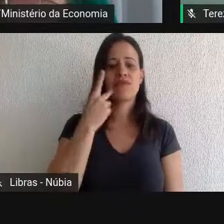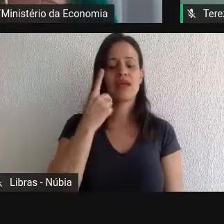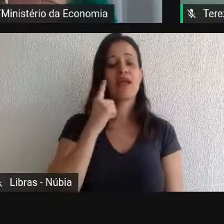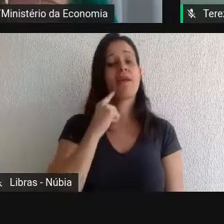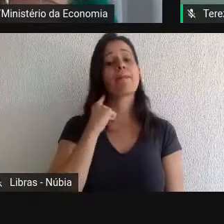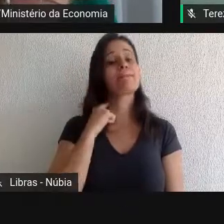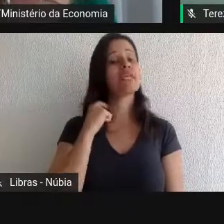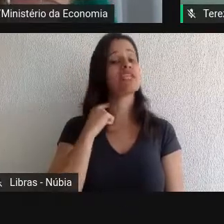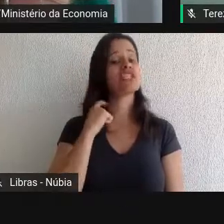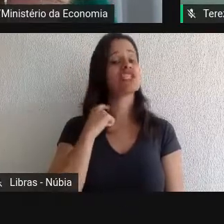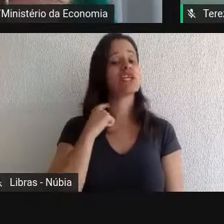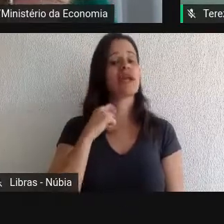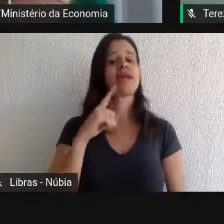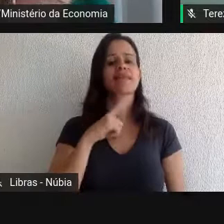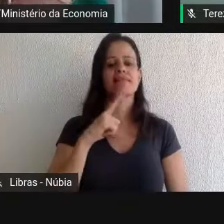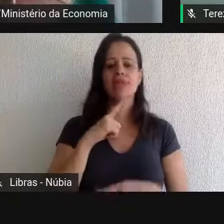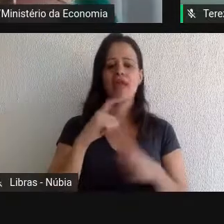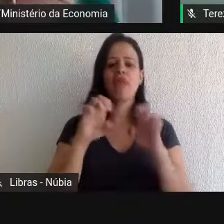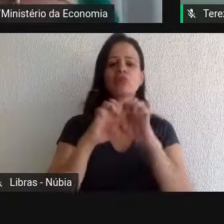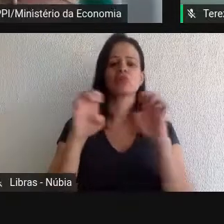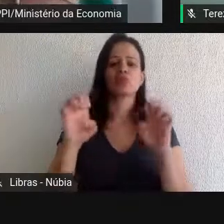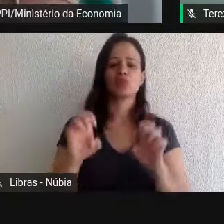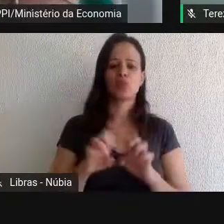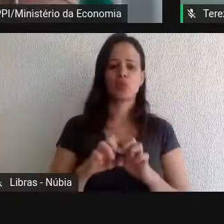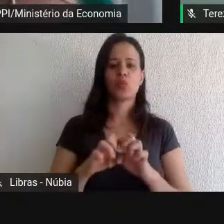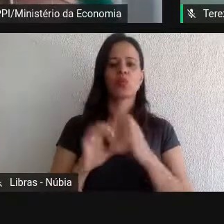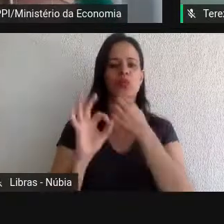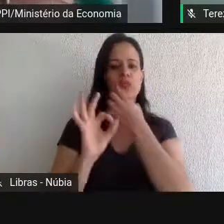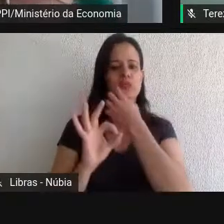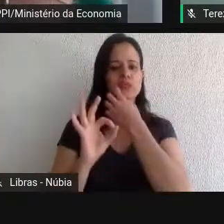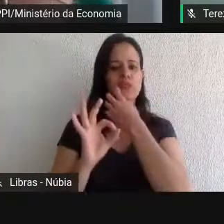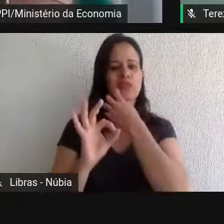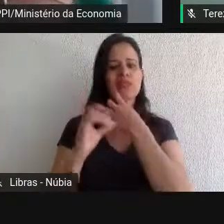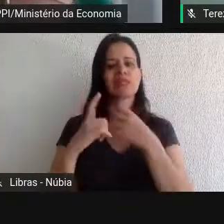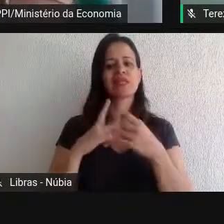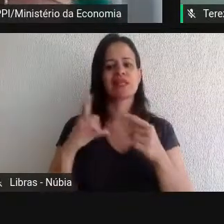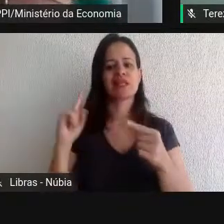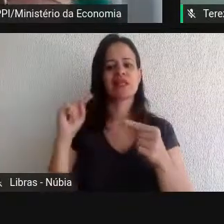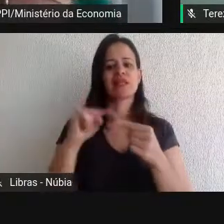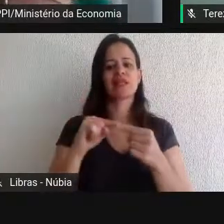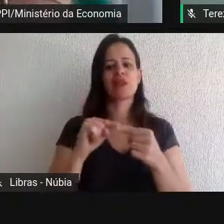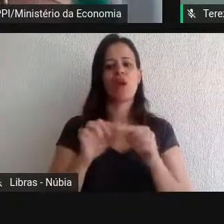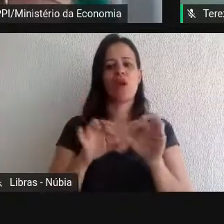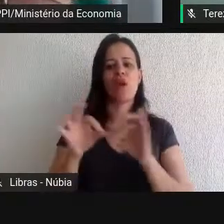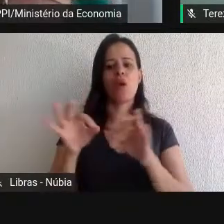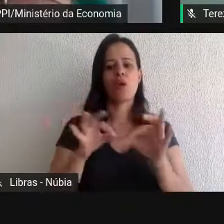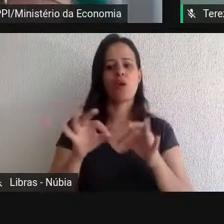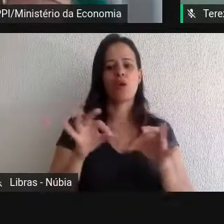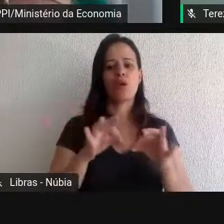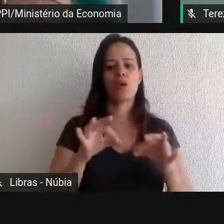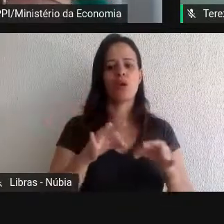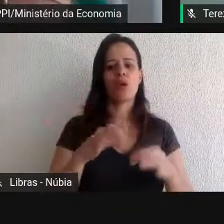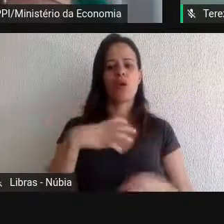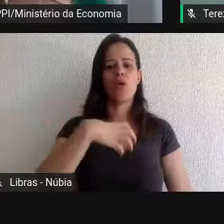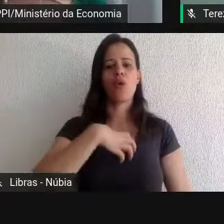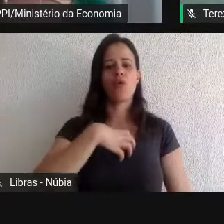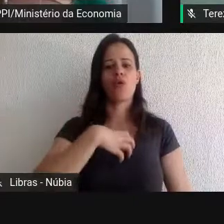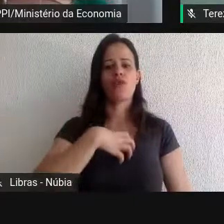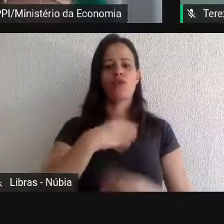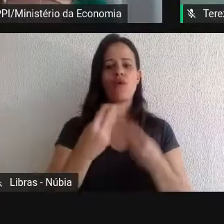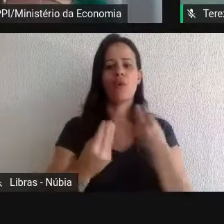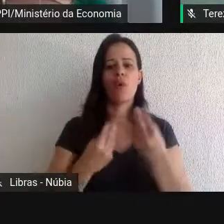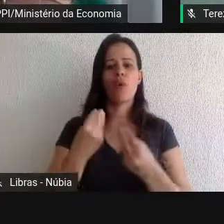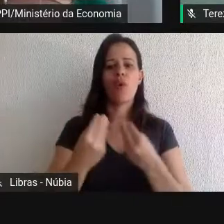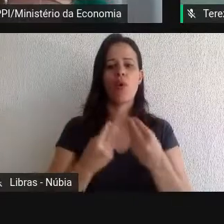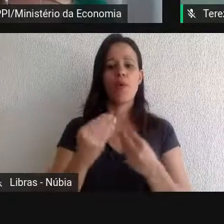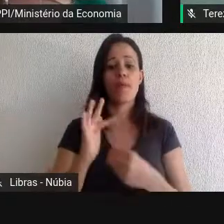Em linhas gerais, a questão ela é bem estruturante, né? Porque ela tem tudo a ver com a nossa